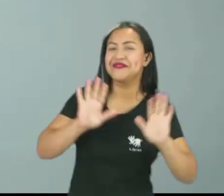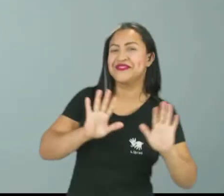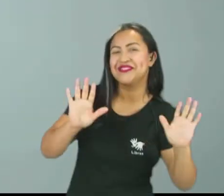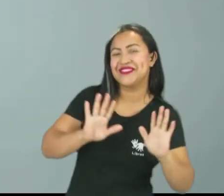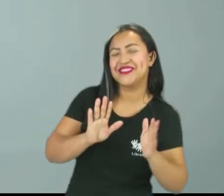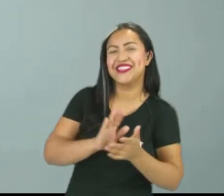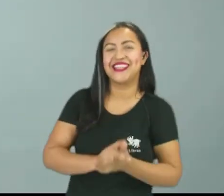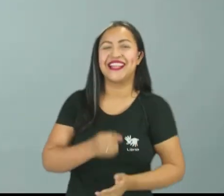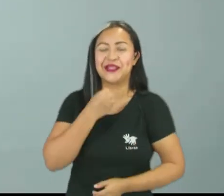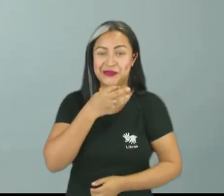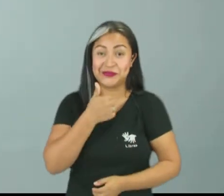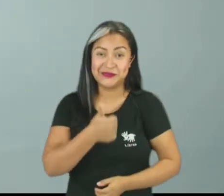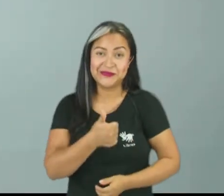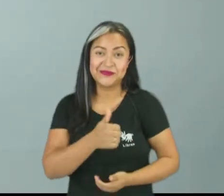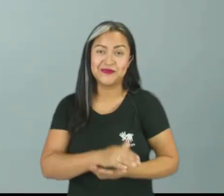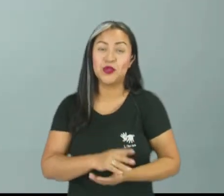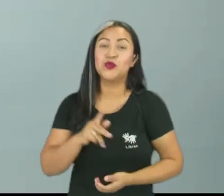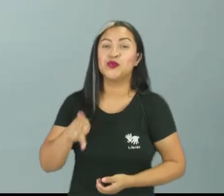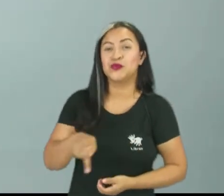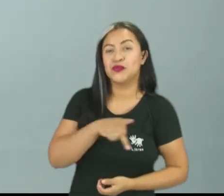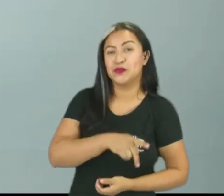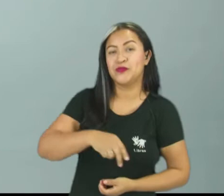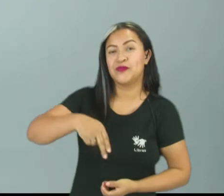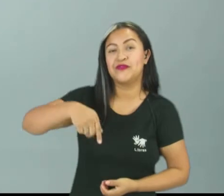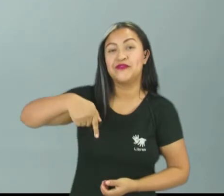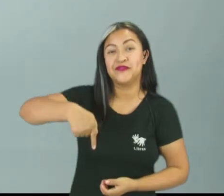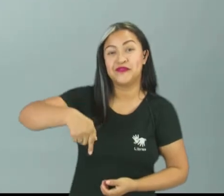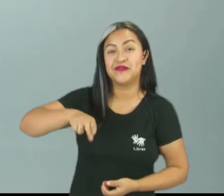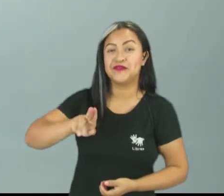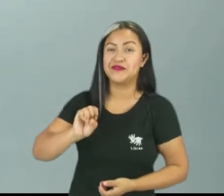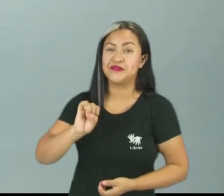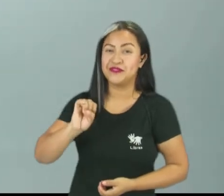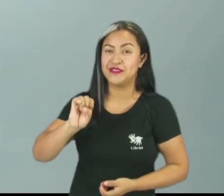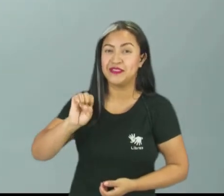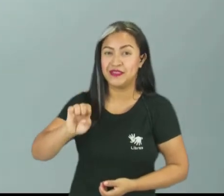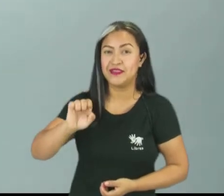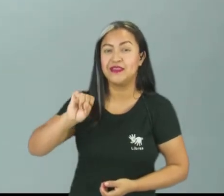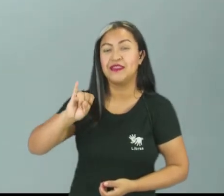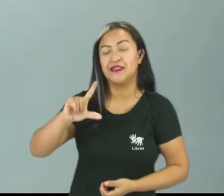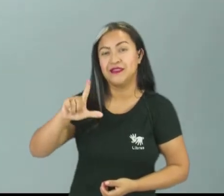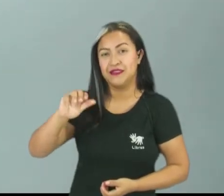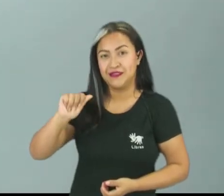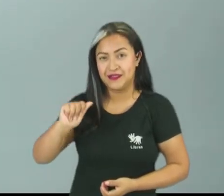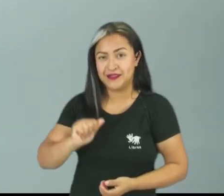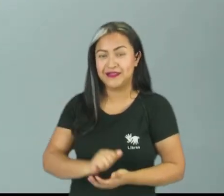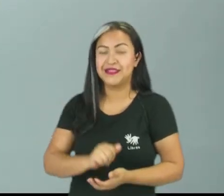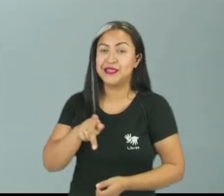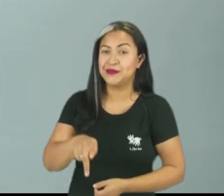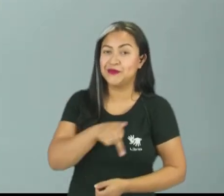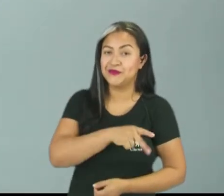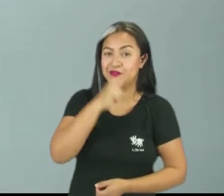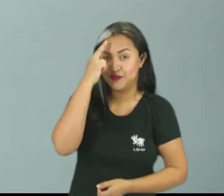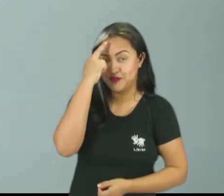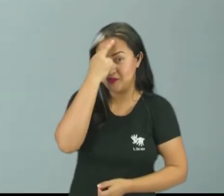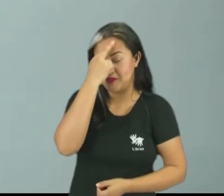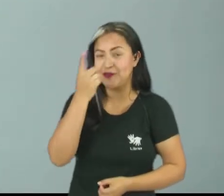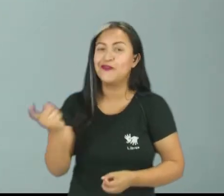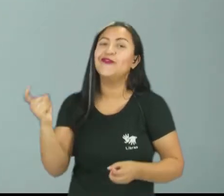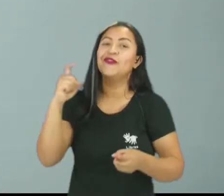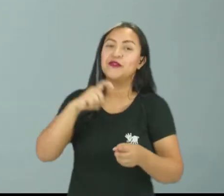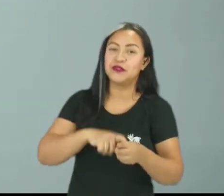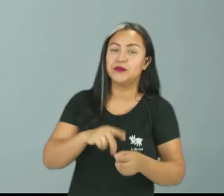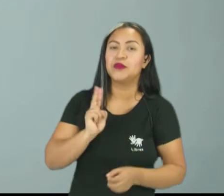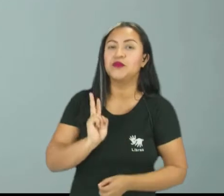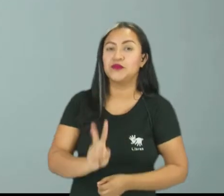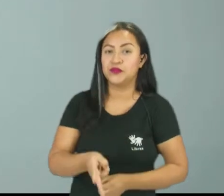Olá, gente, tudo bem? Sou professora Keila Batista, professora de História, e voltei para nós